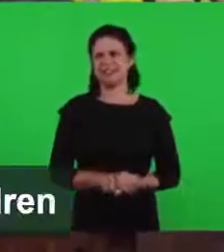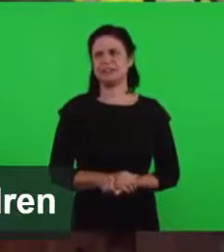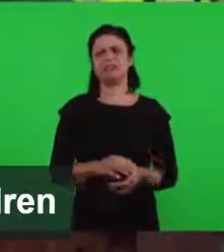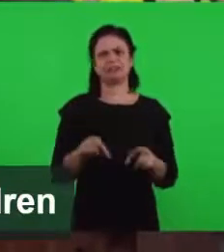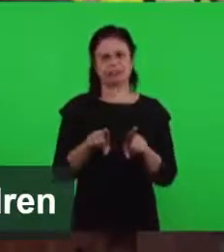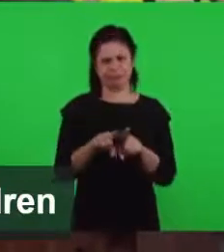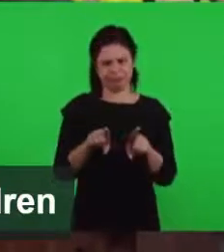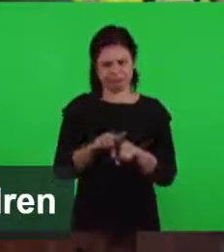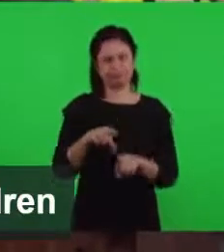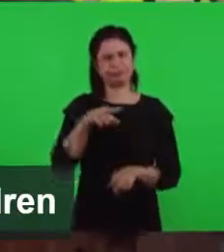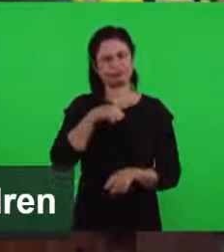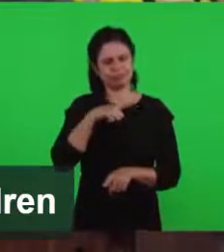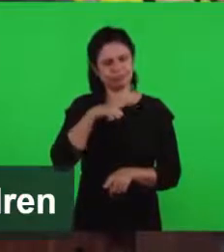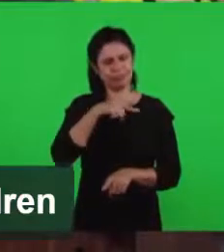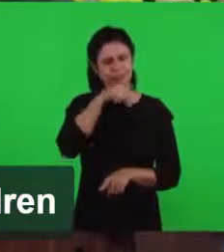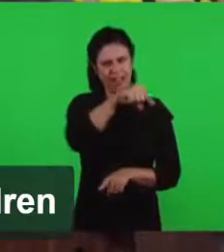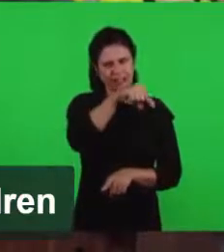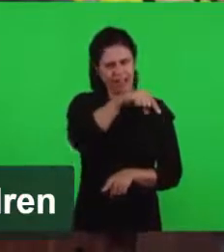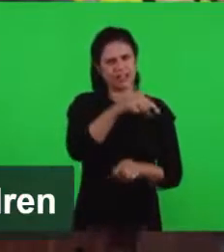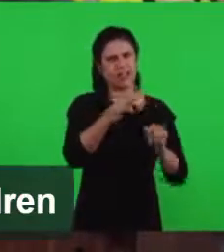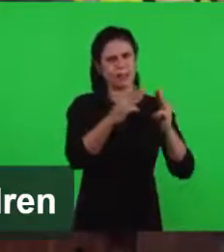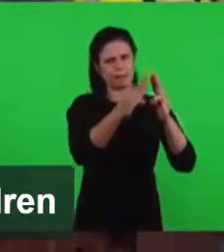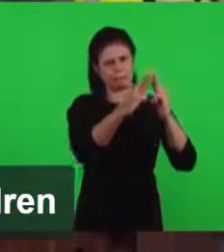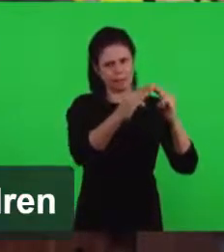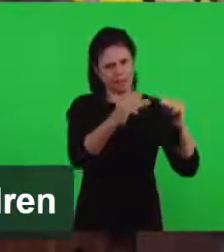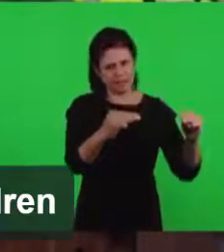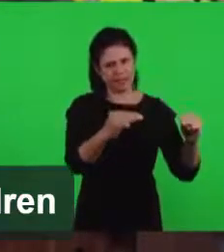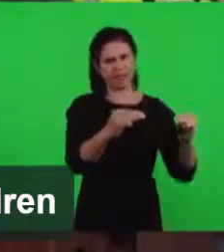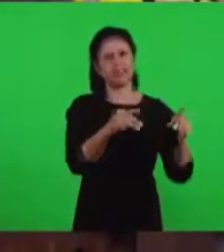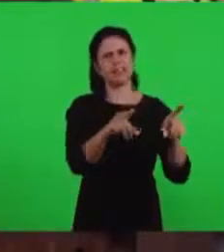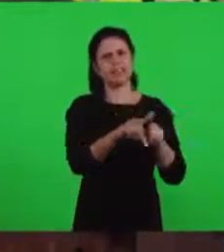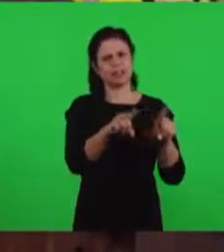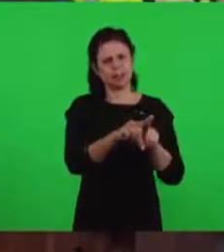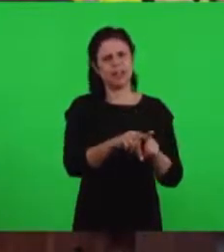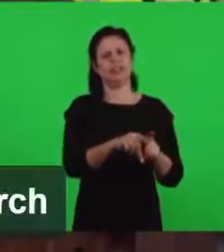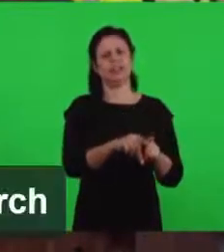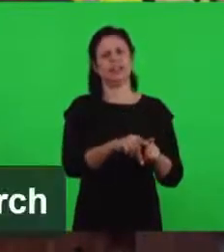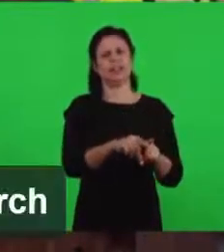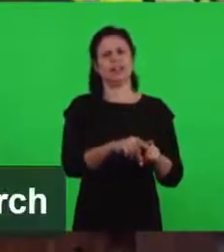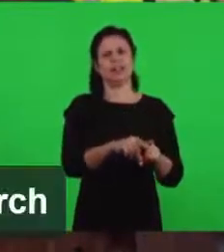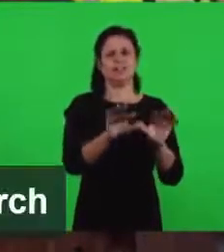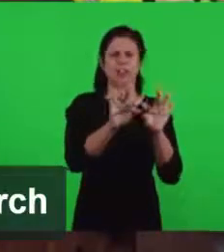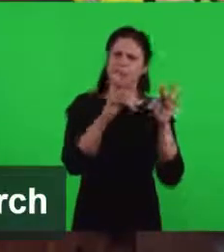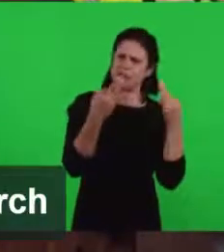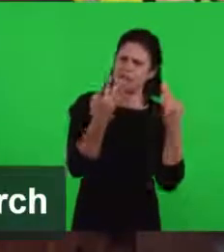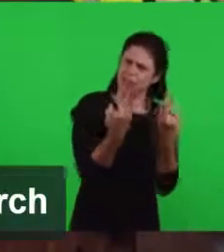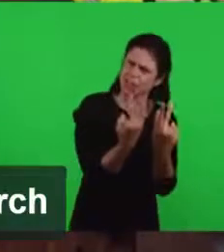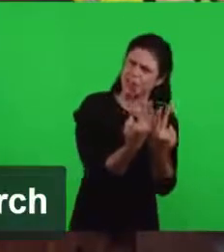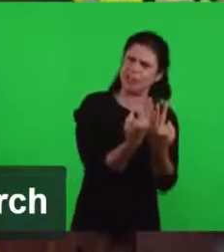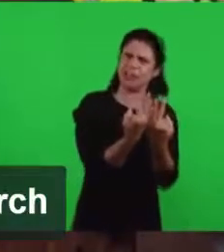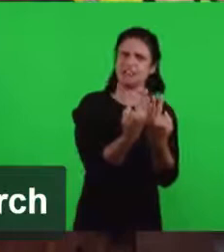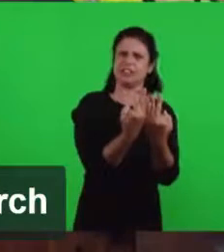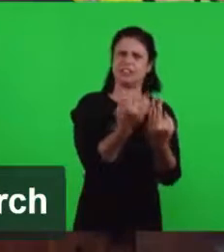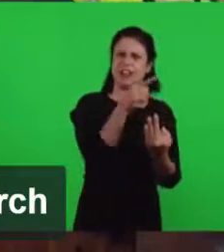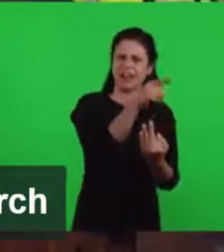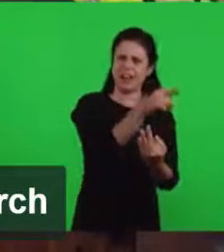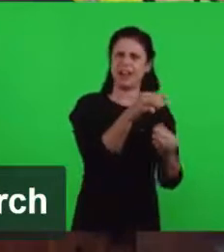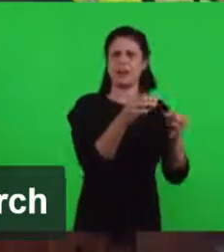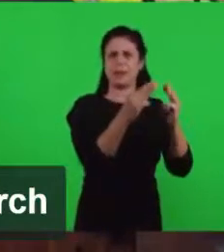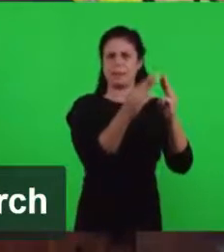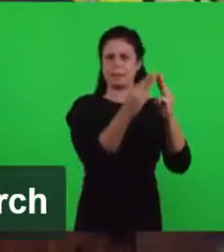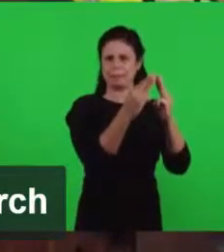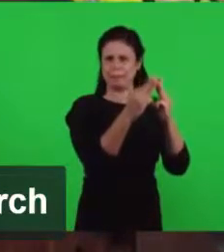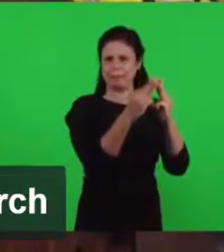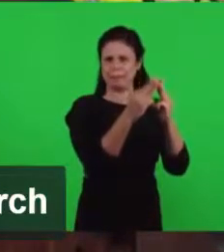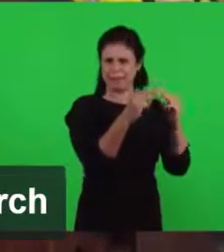vários lugares do país casais com seus filhos o momento especial na vida